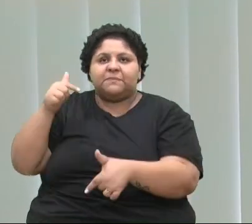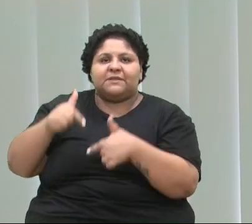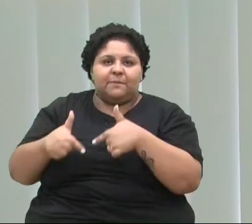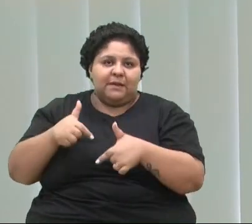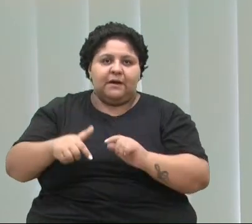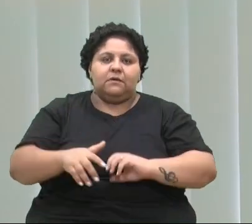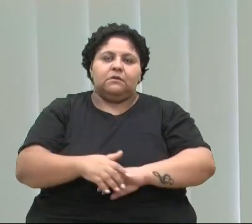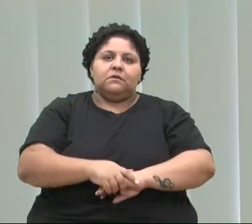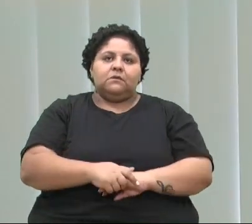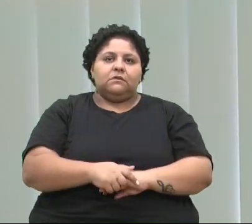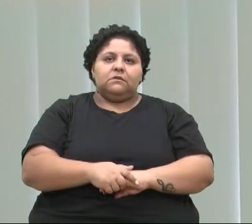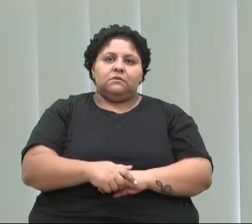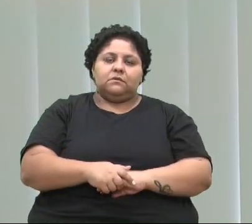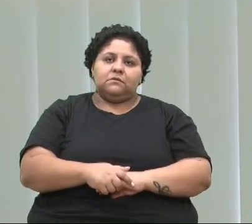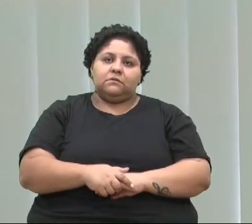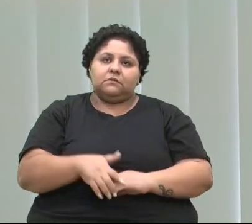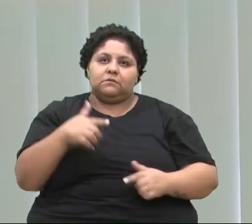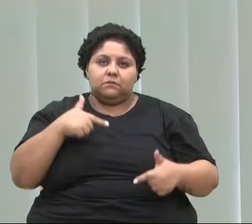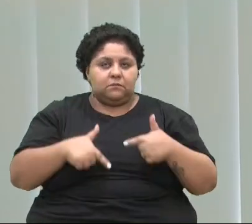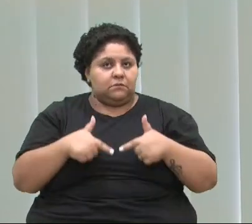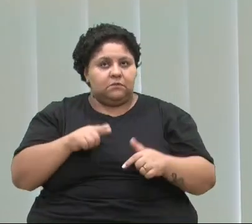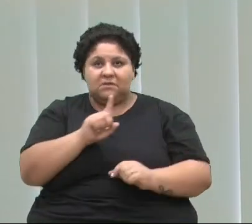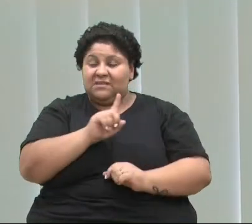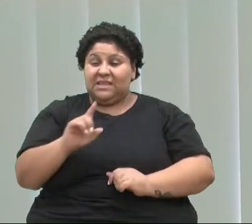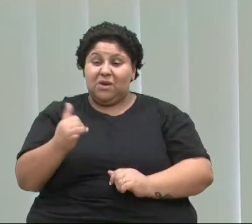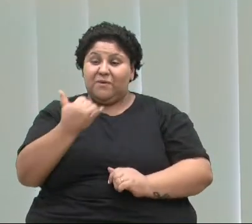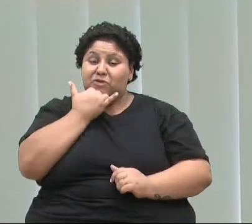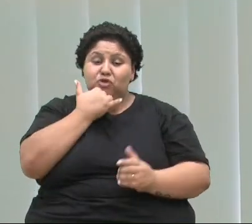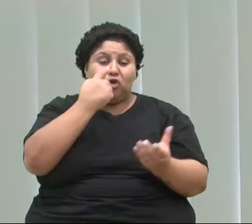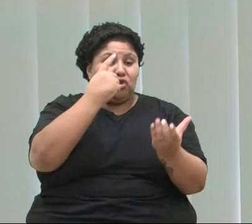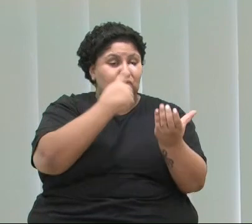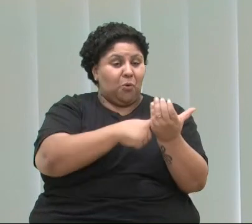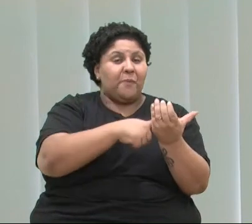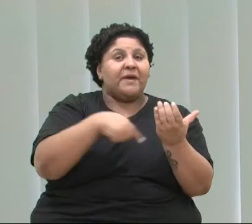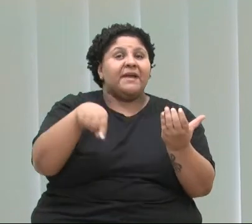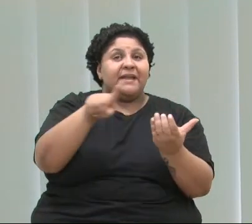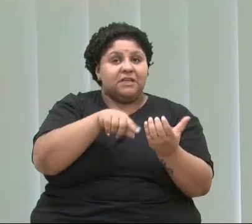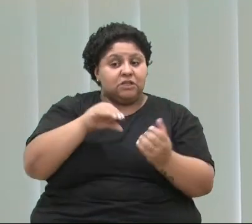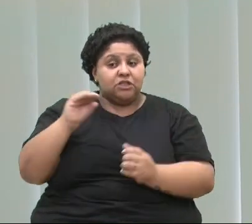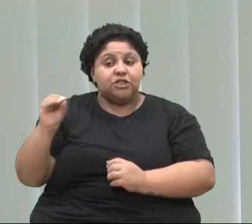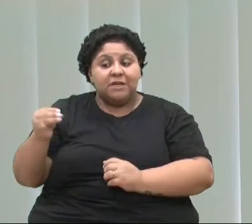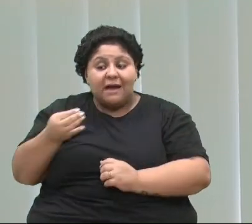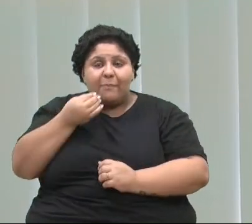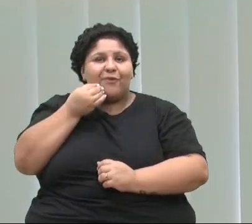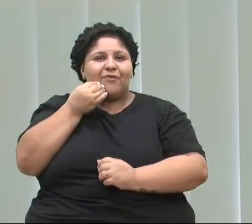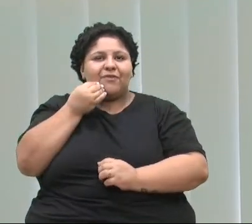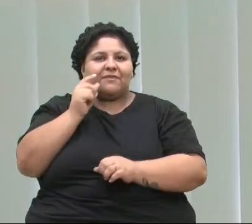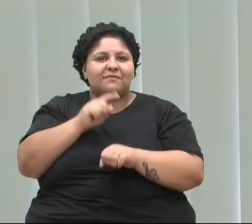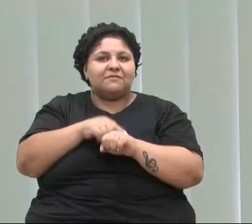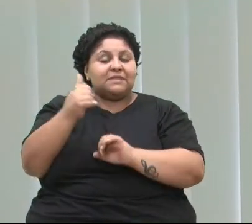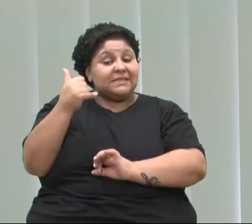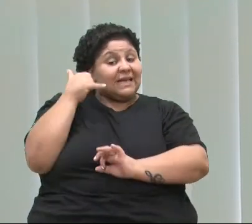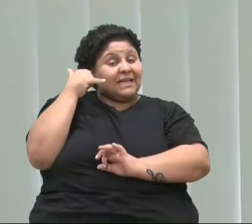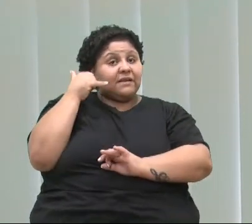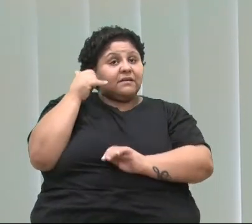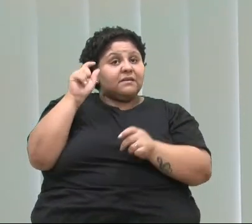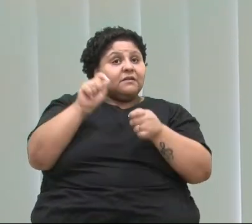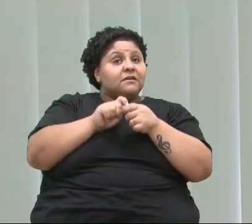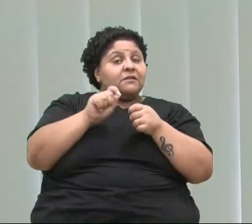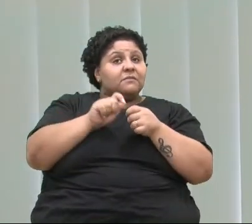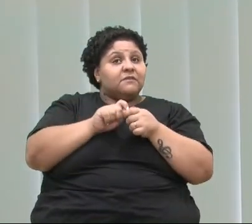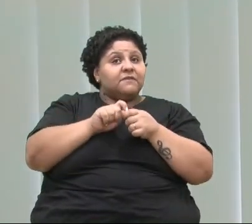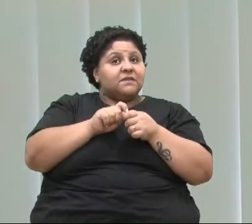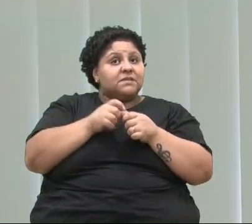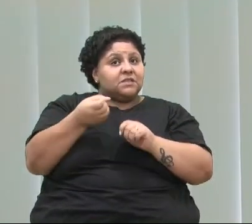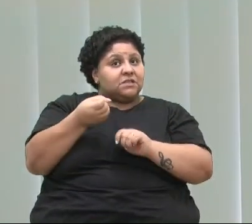grande. E ele é um trabalho que não é só de agendamento, né? A gente aproveita esse momento da ligação para fazer a atualização dos